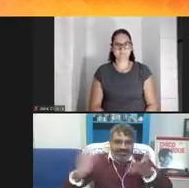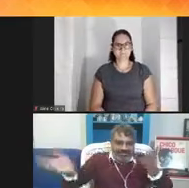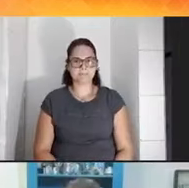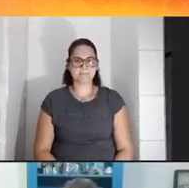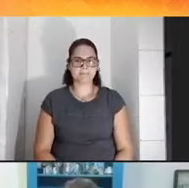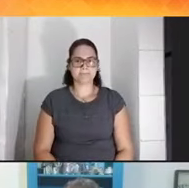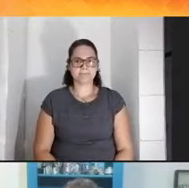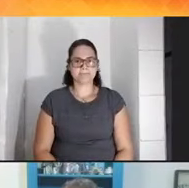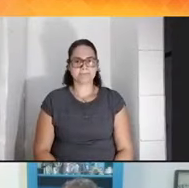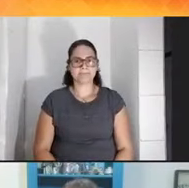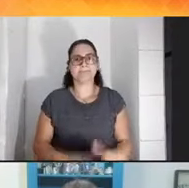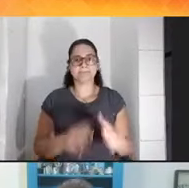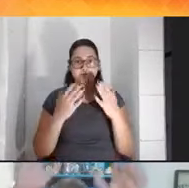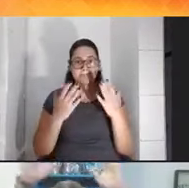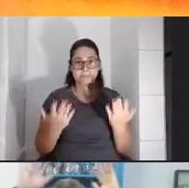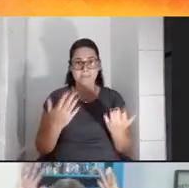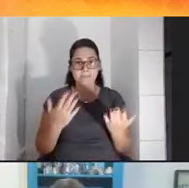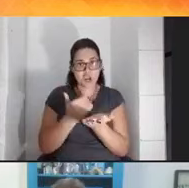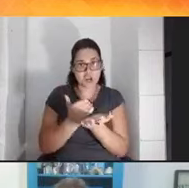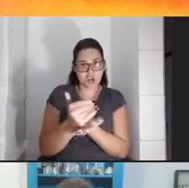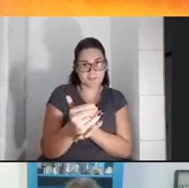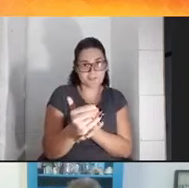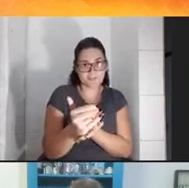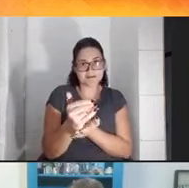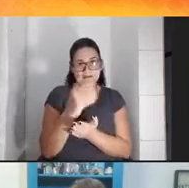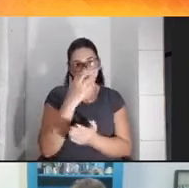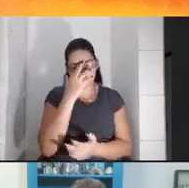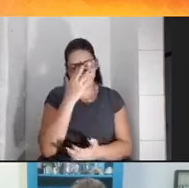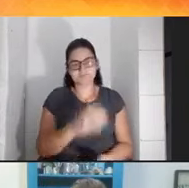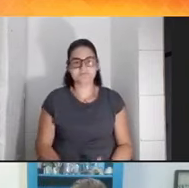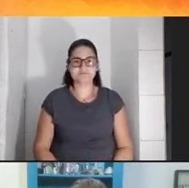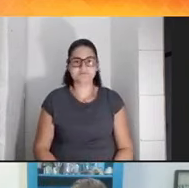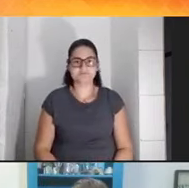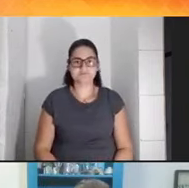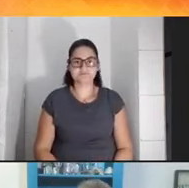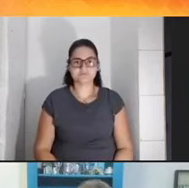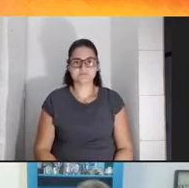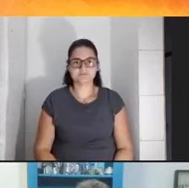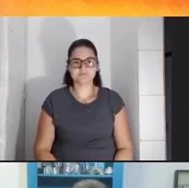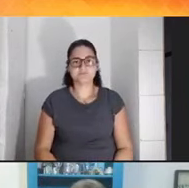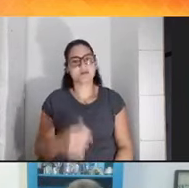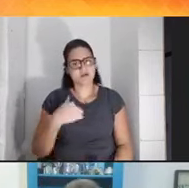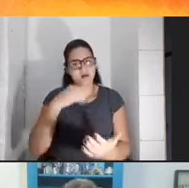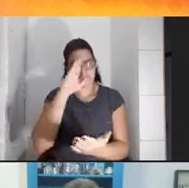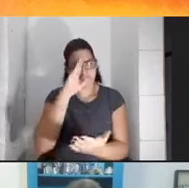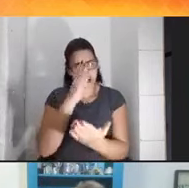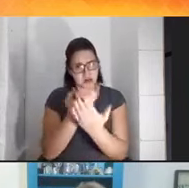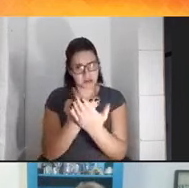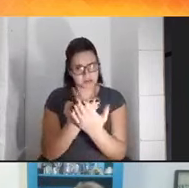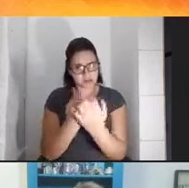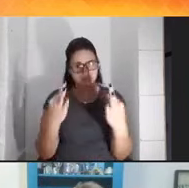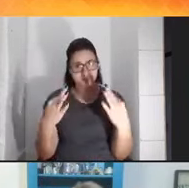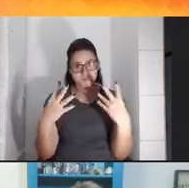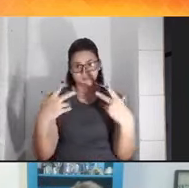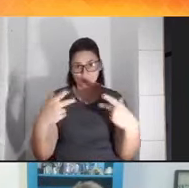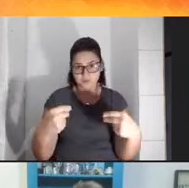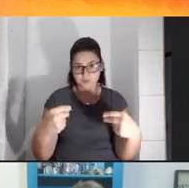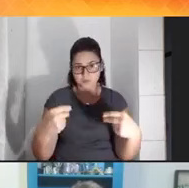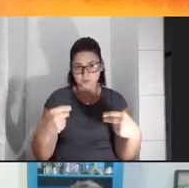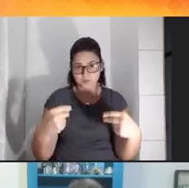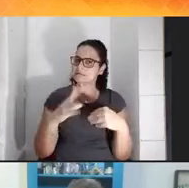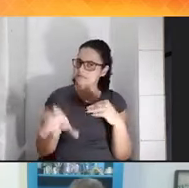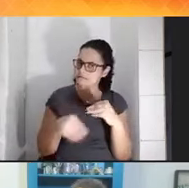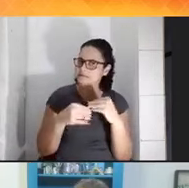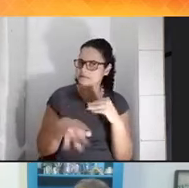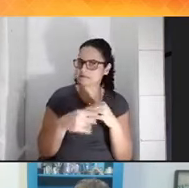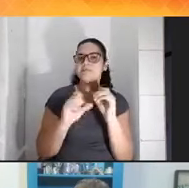Bom, já que eu comecei aqui, né? Vamos lá. Bom, Zezinho, eu acredito que tudo isso e um pouco mais pode